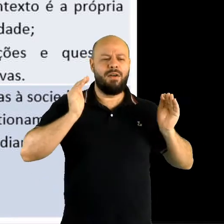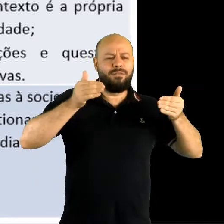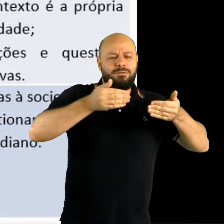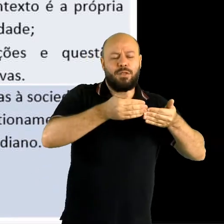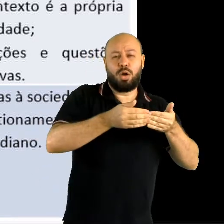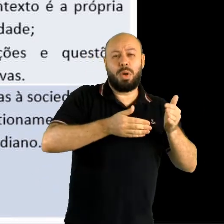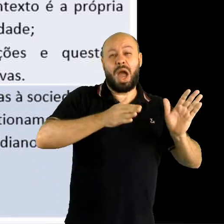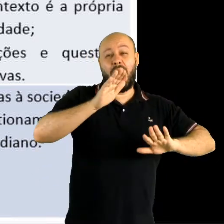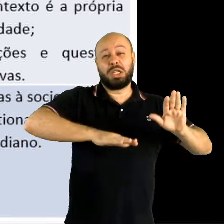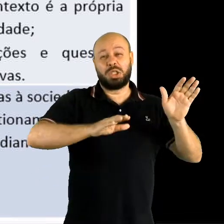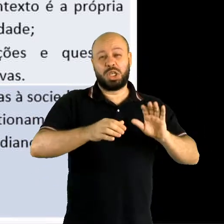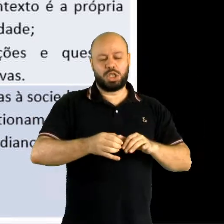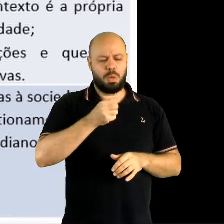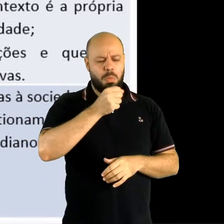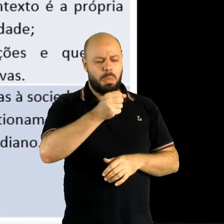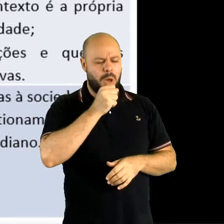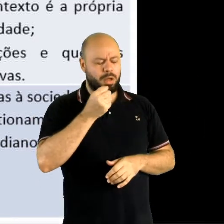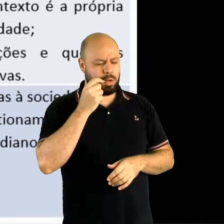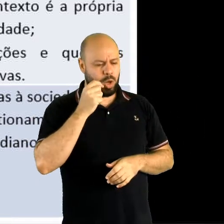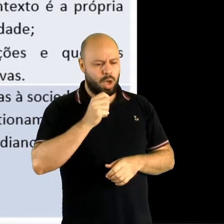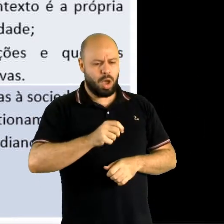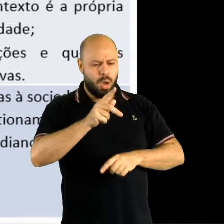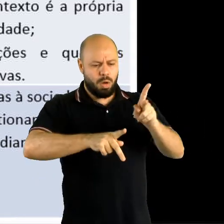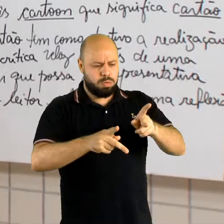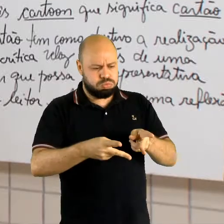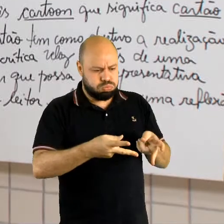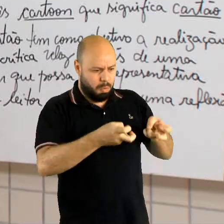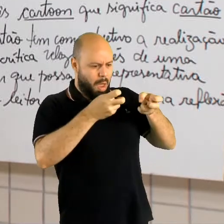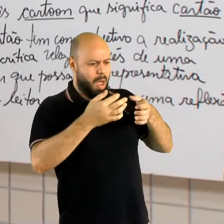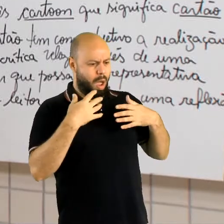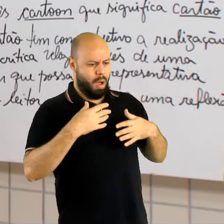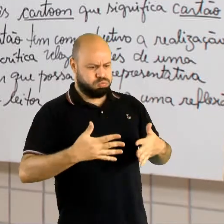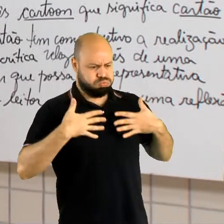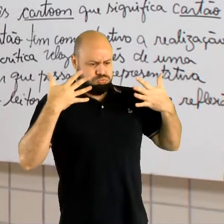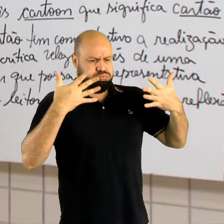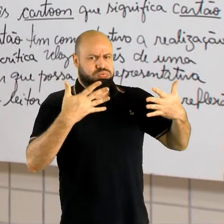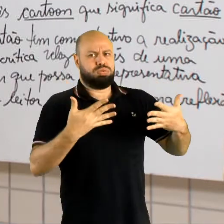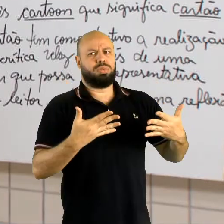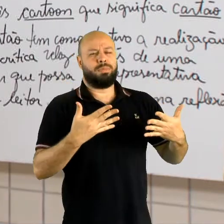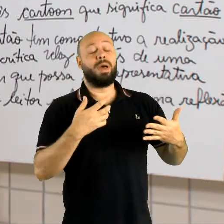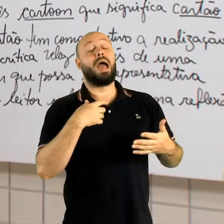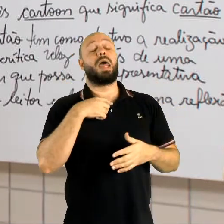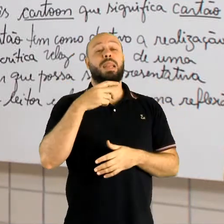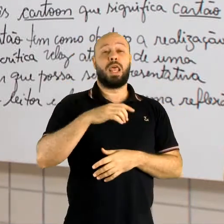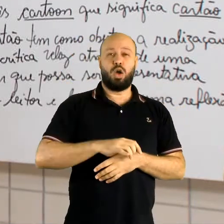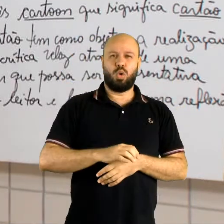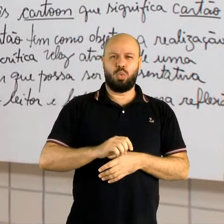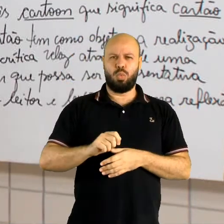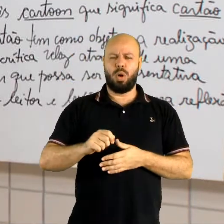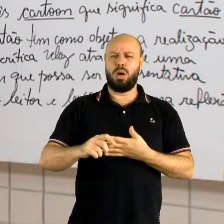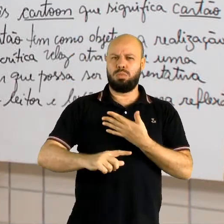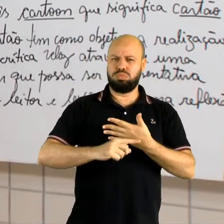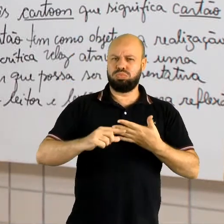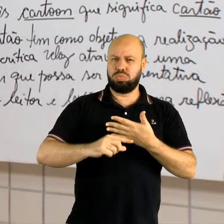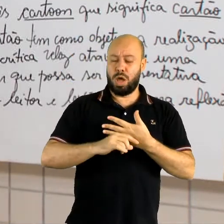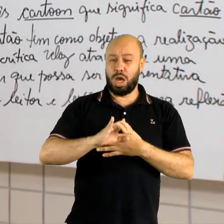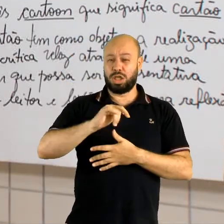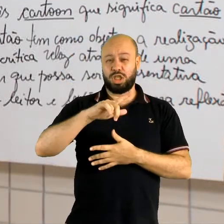notícia que despertou a atenção do público. Então, o que desperta a atenção lá do público, o chargista vai lá e cria o